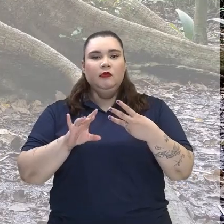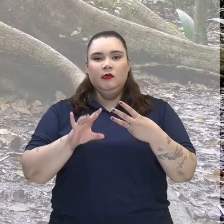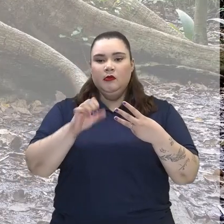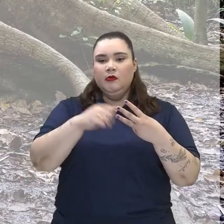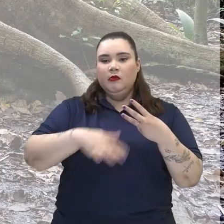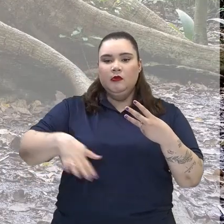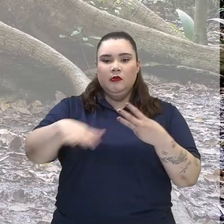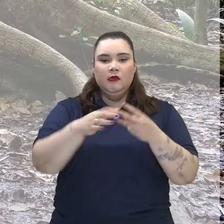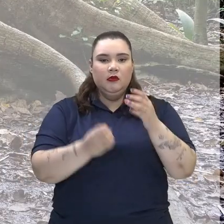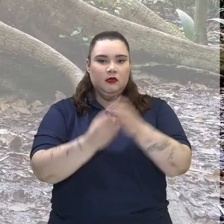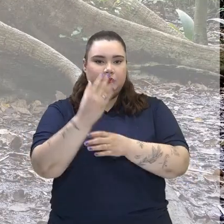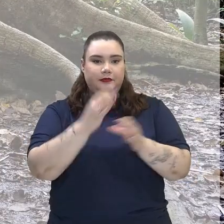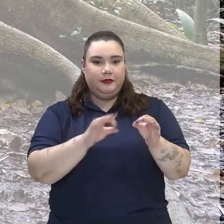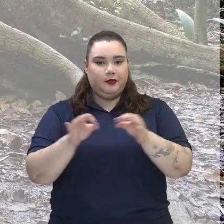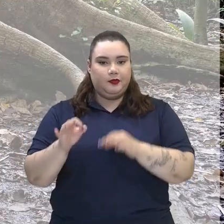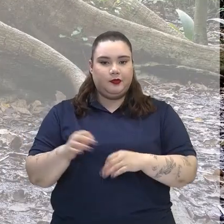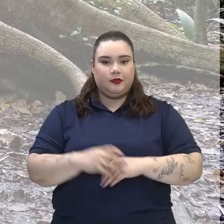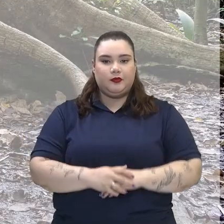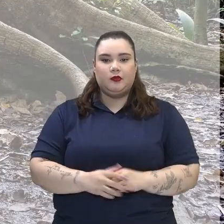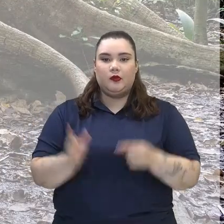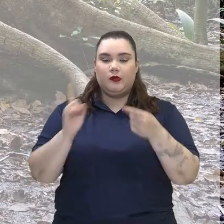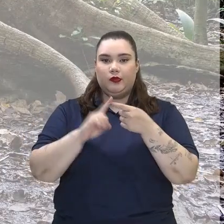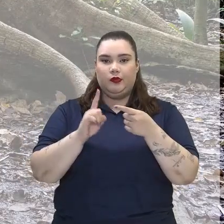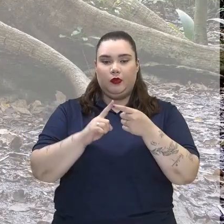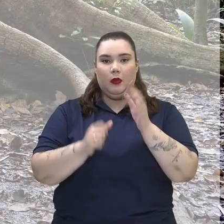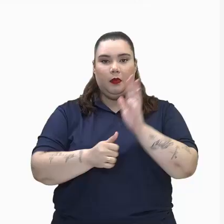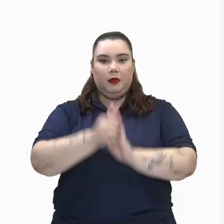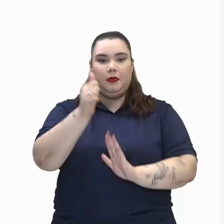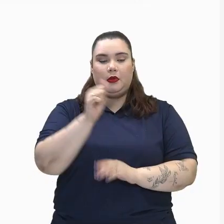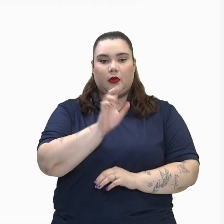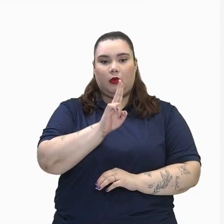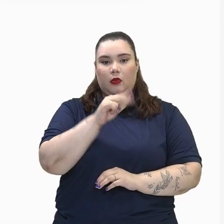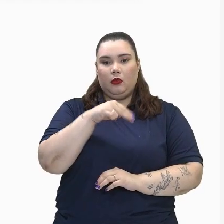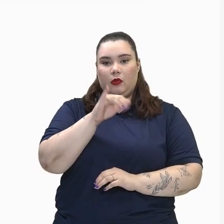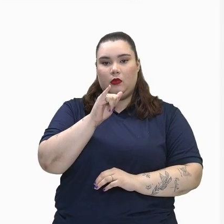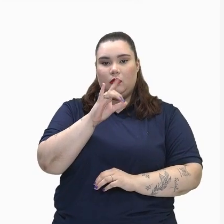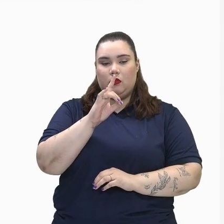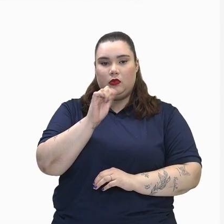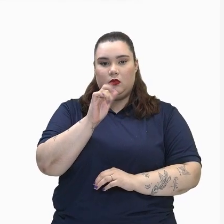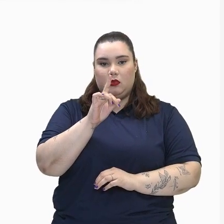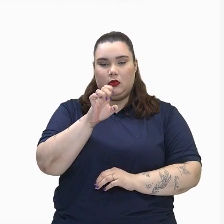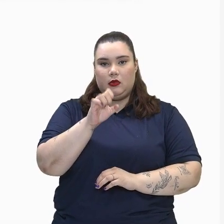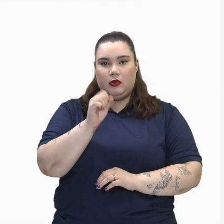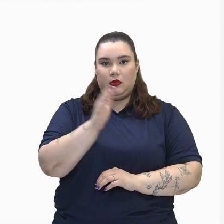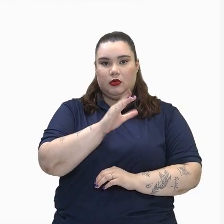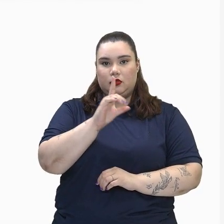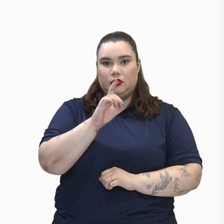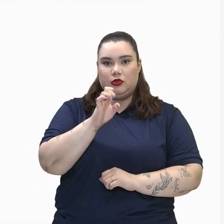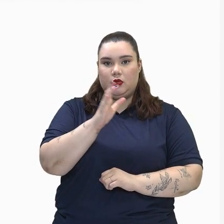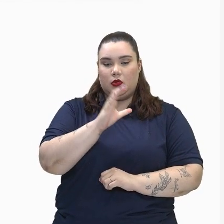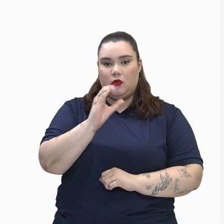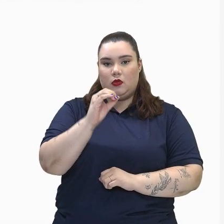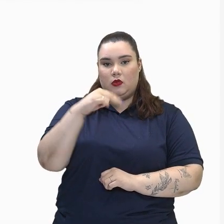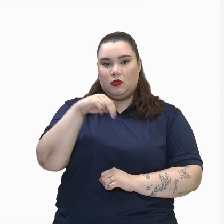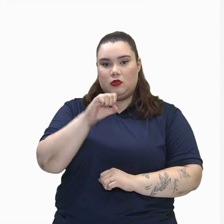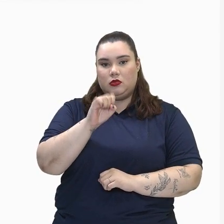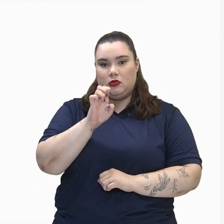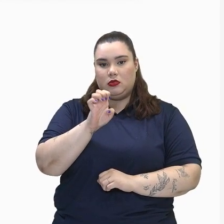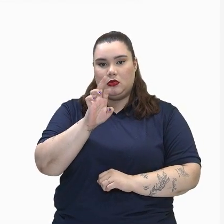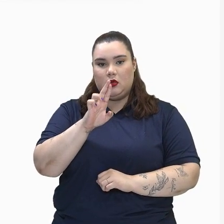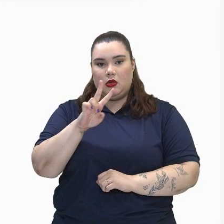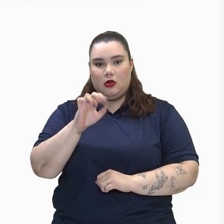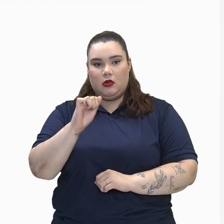áreas criadas, começando pelas unidades de conservação. Então, as unidades de conservação, elas são